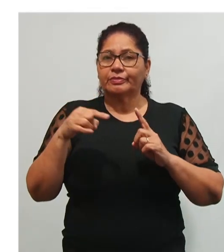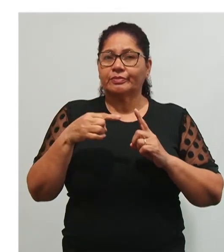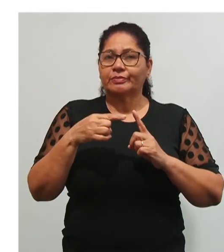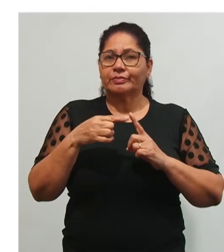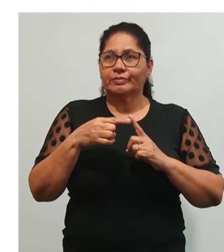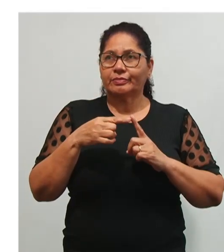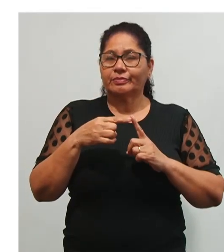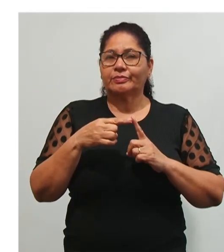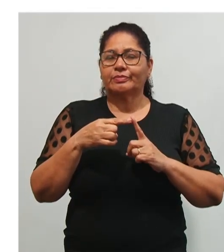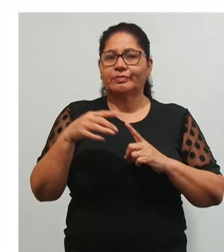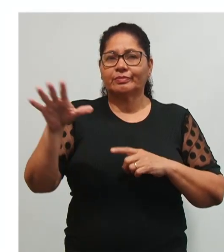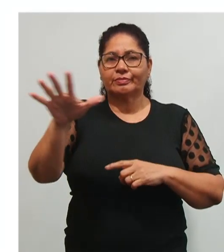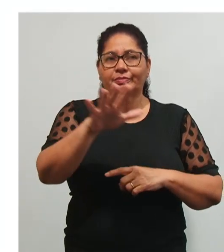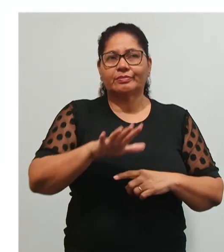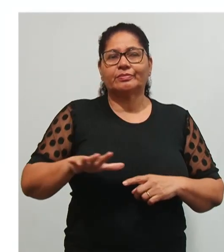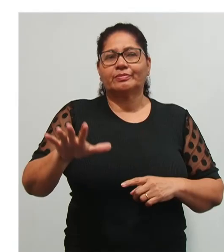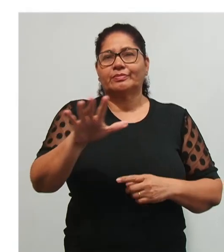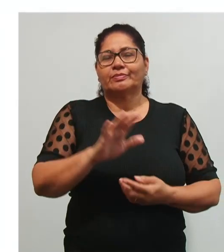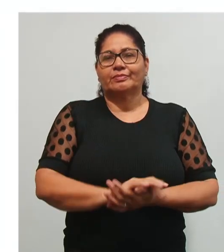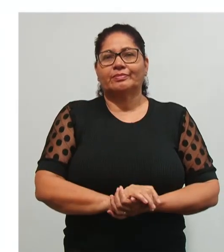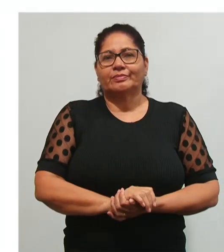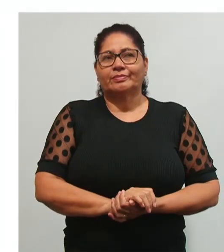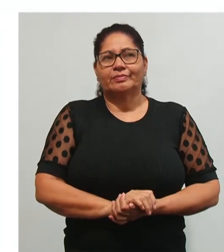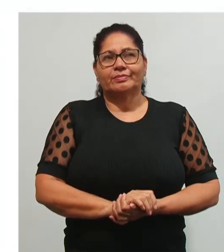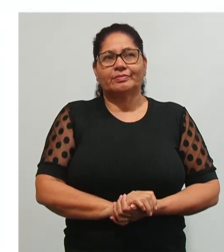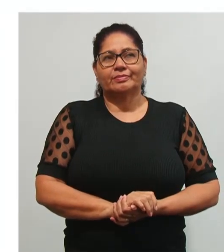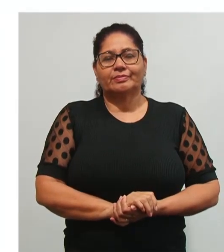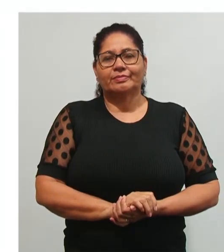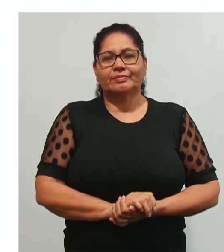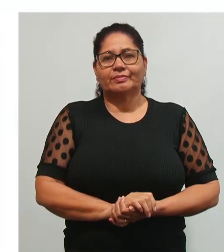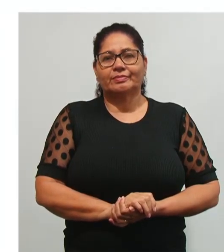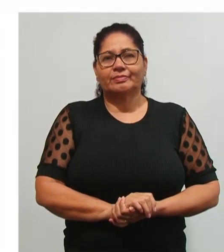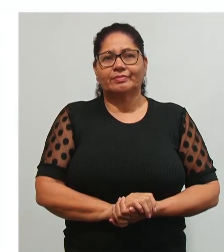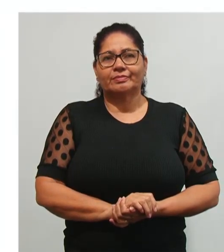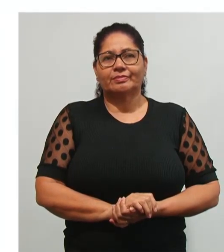geral. Então, o objetivo geral,